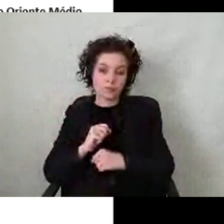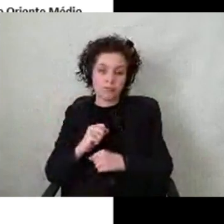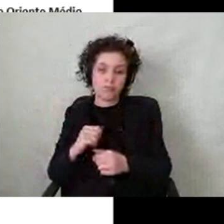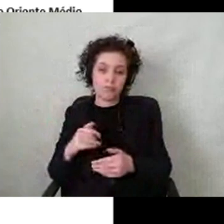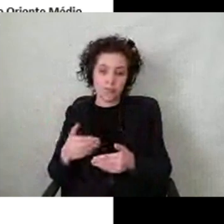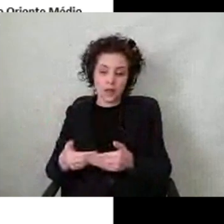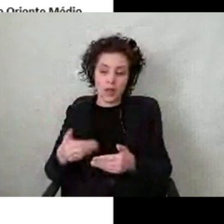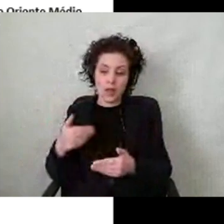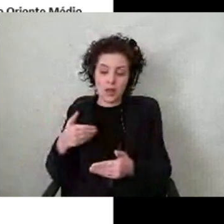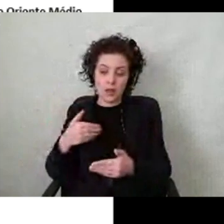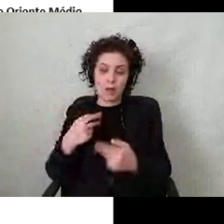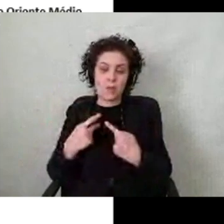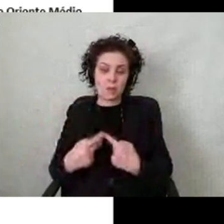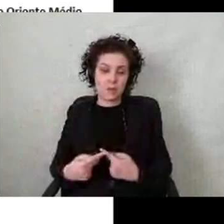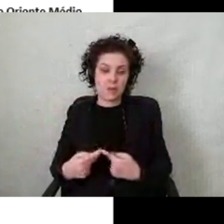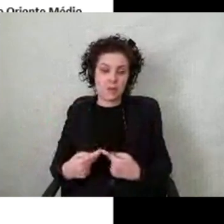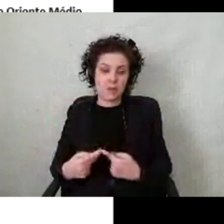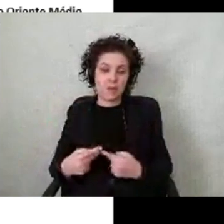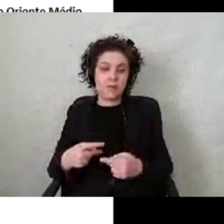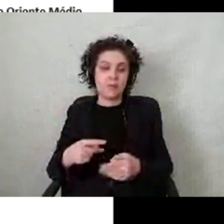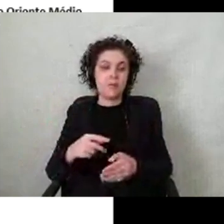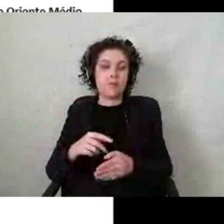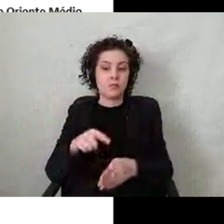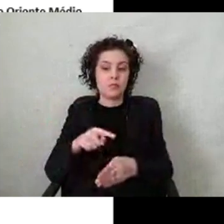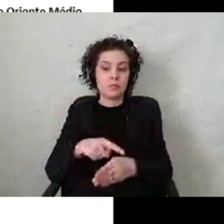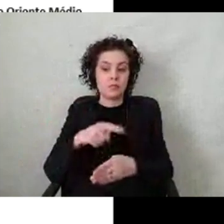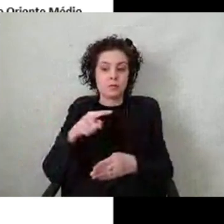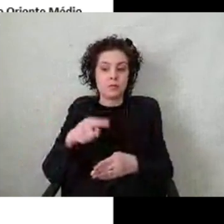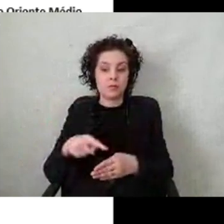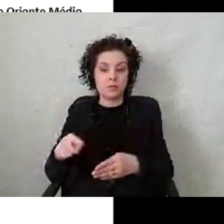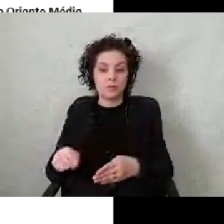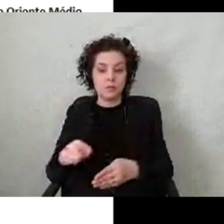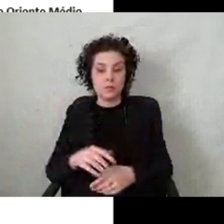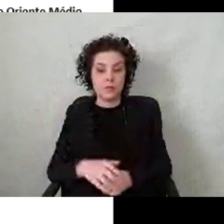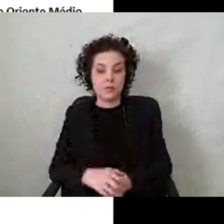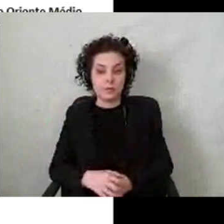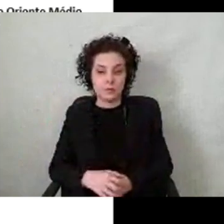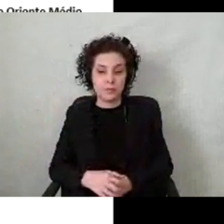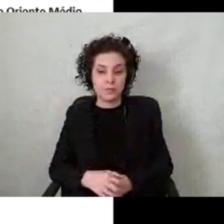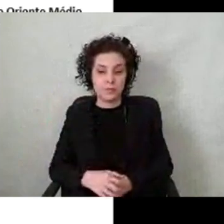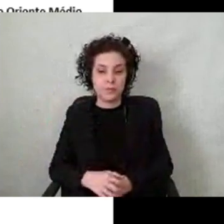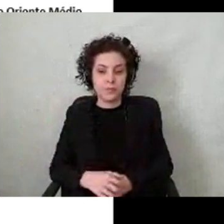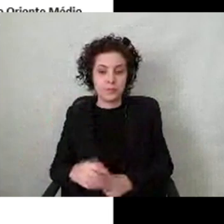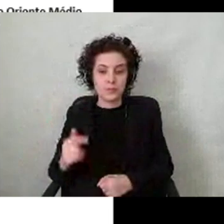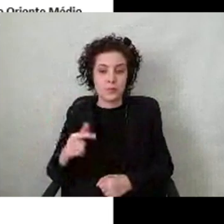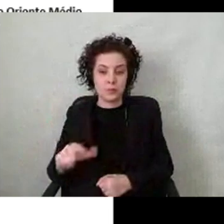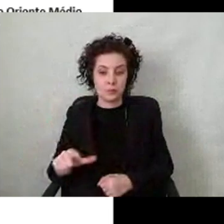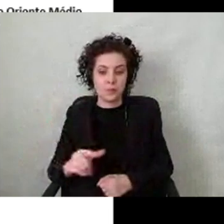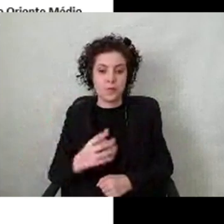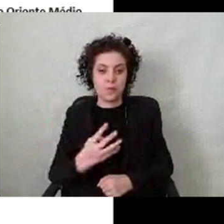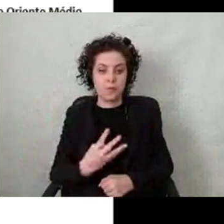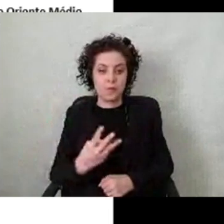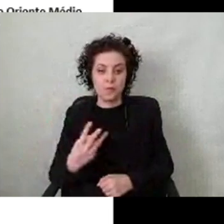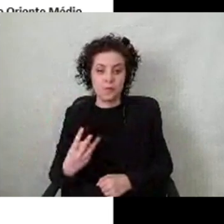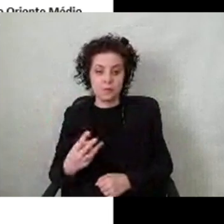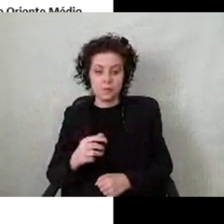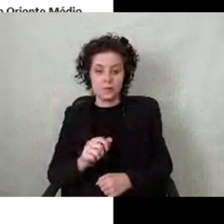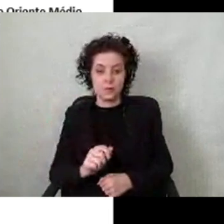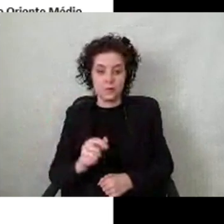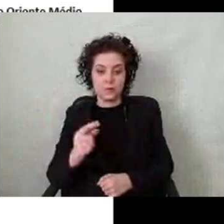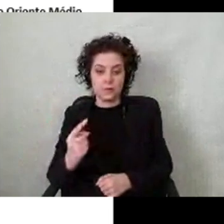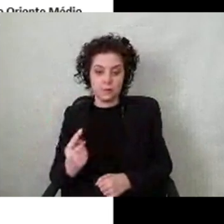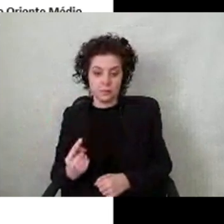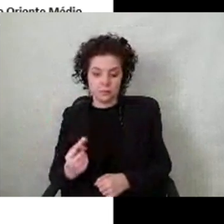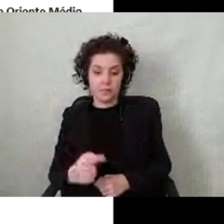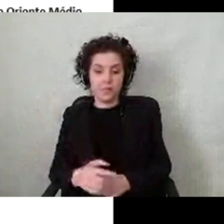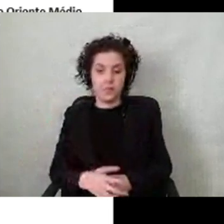camelídeos. Já o C43 e o A1, eles são de